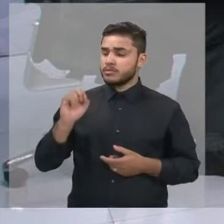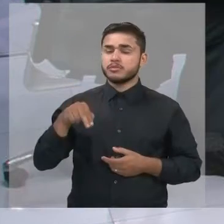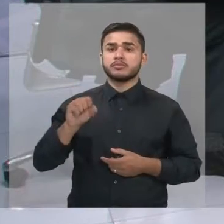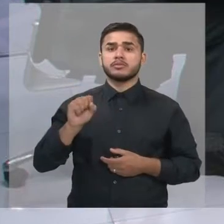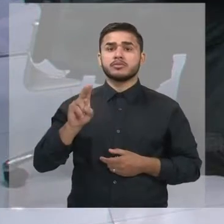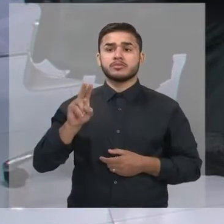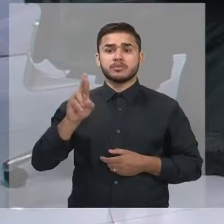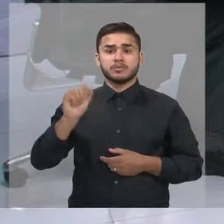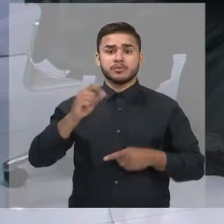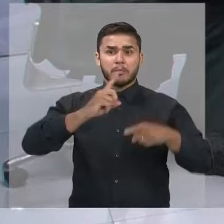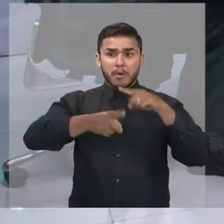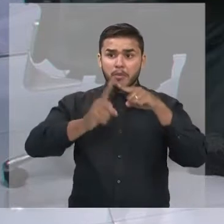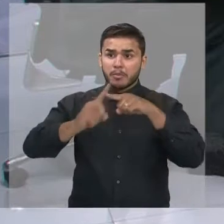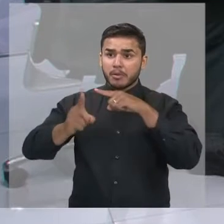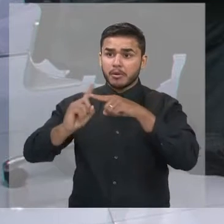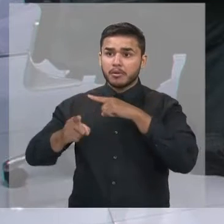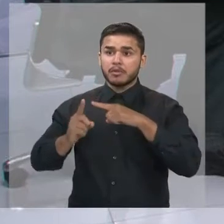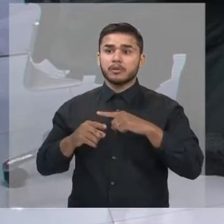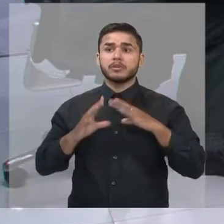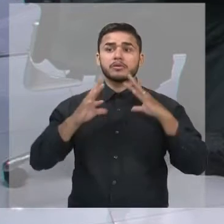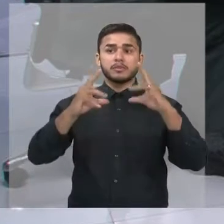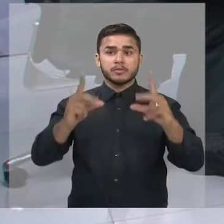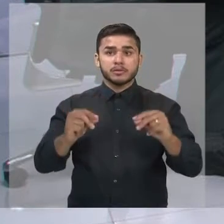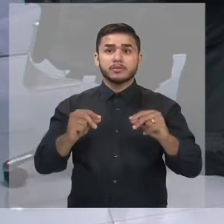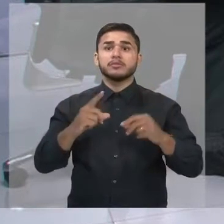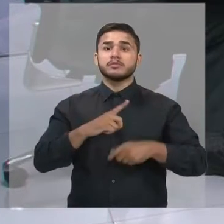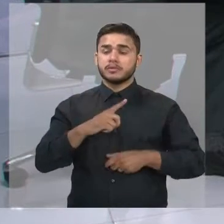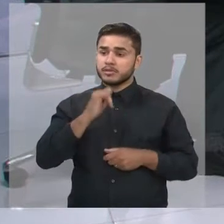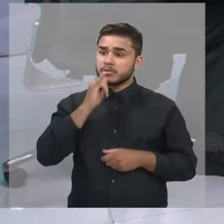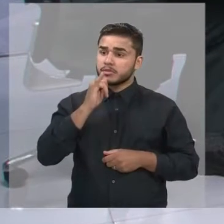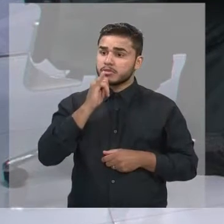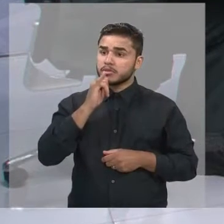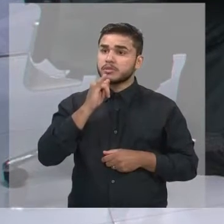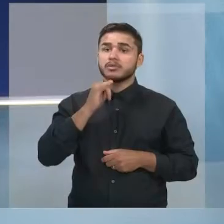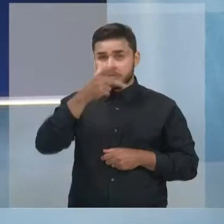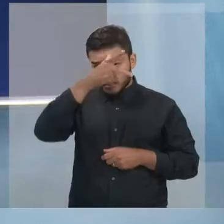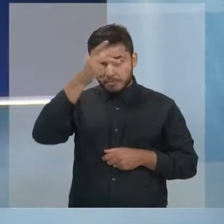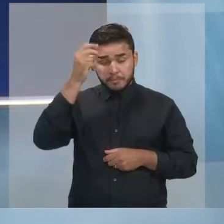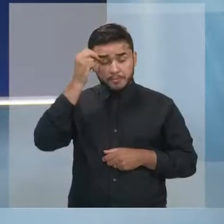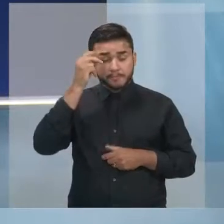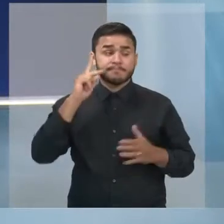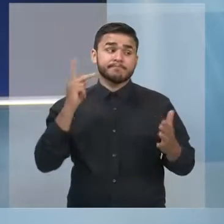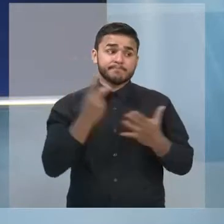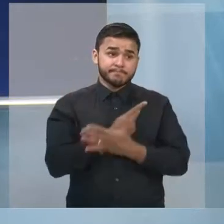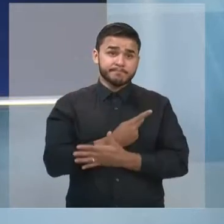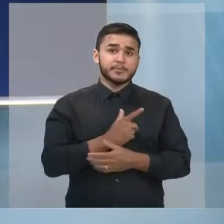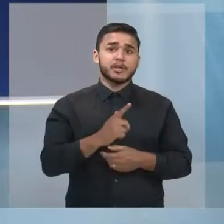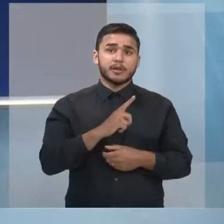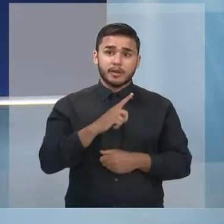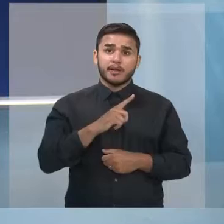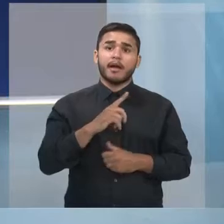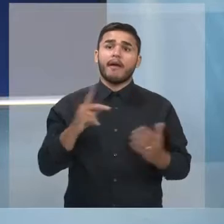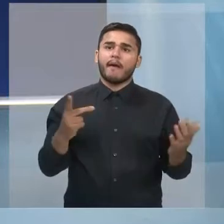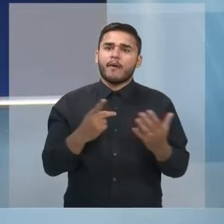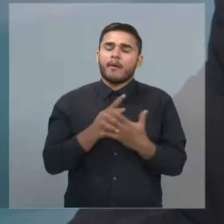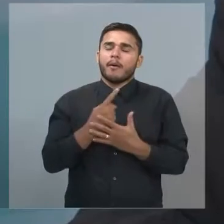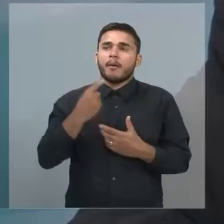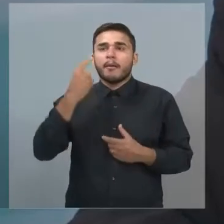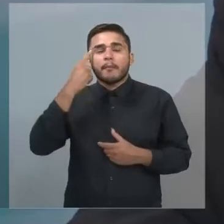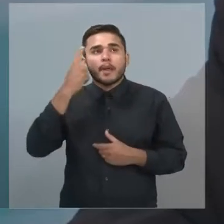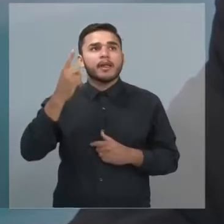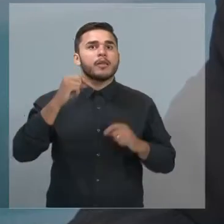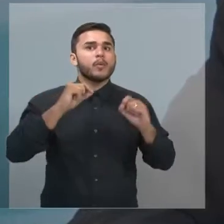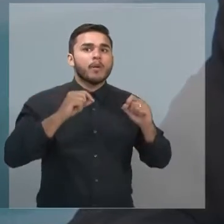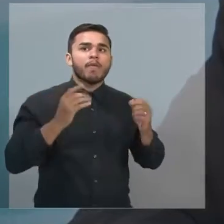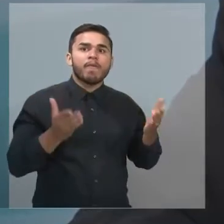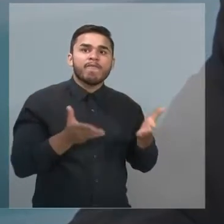é estigmatizada na sociedade brasileira. O prefeito foi infeliz nessa providência que ele adotou, porque ele